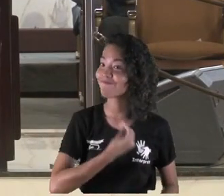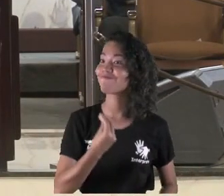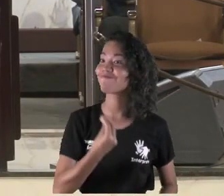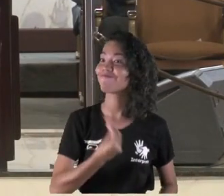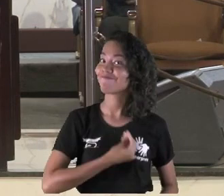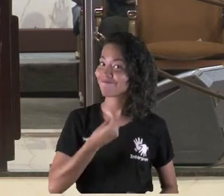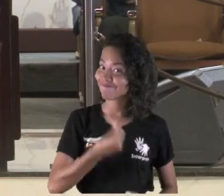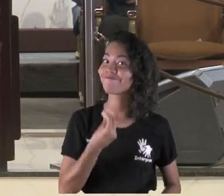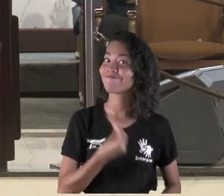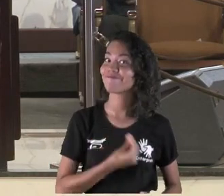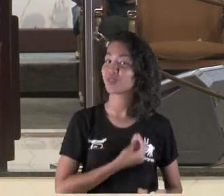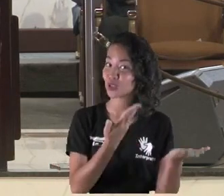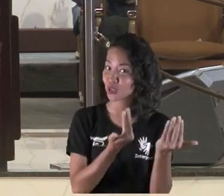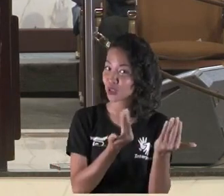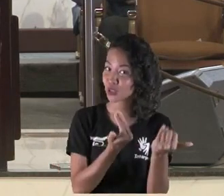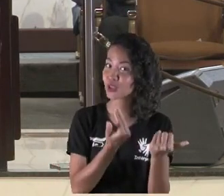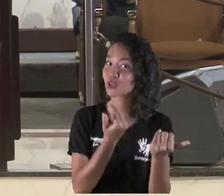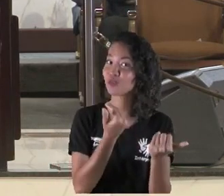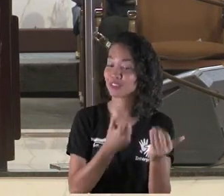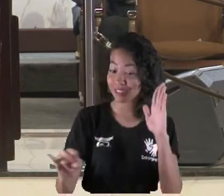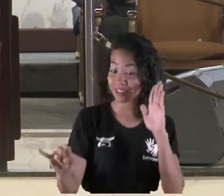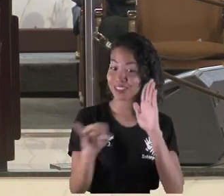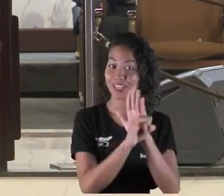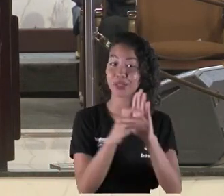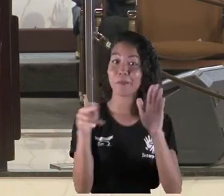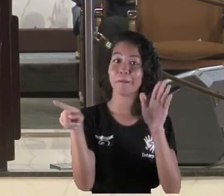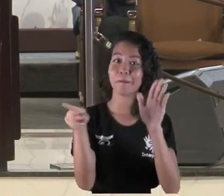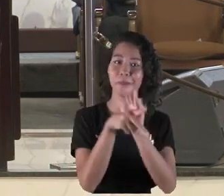Vou usar a identidade dele para revelar. Se você